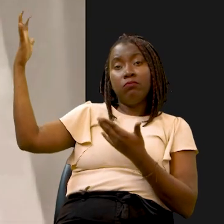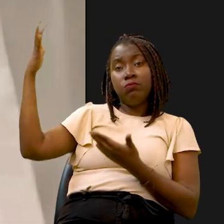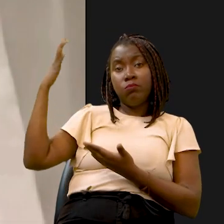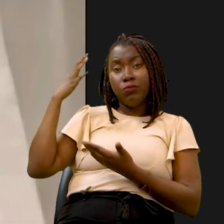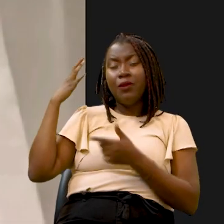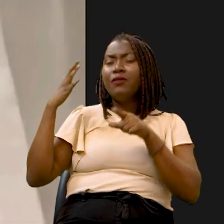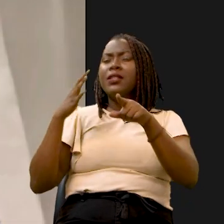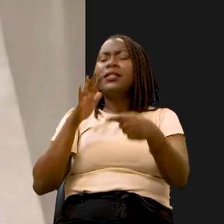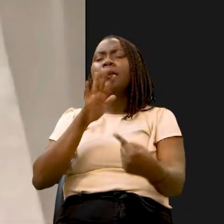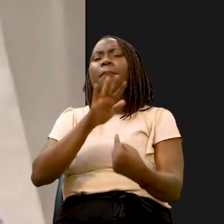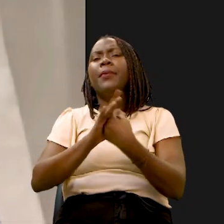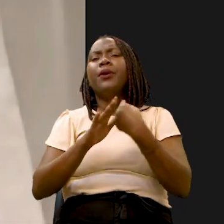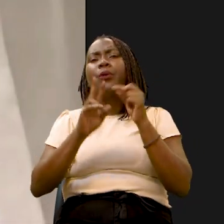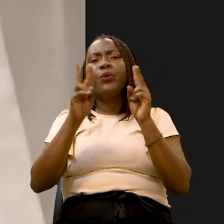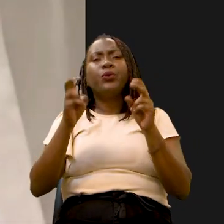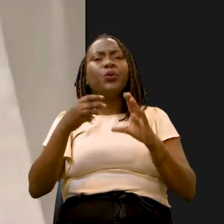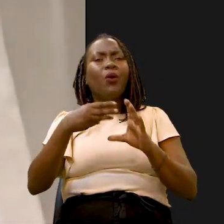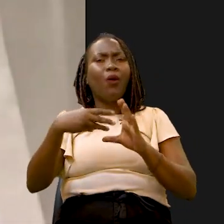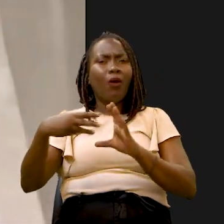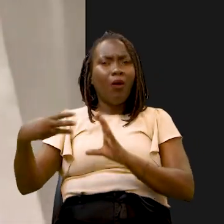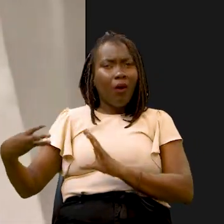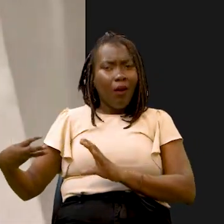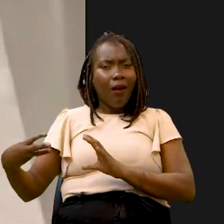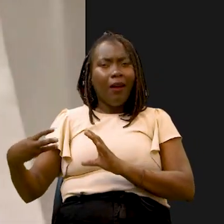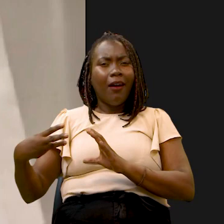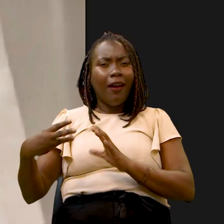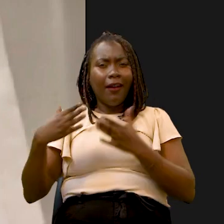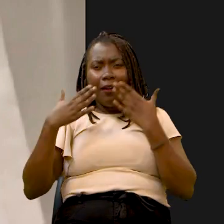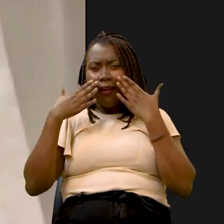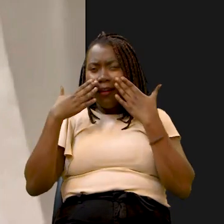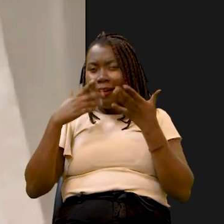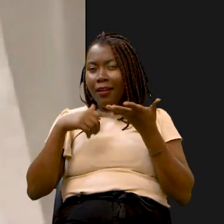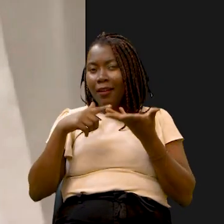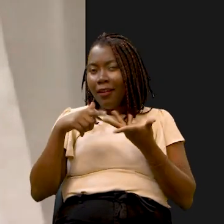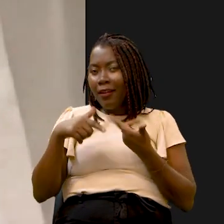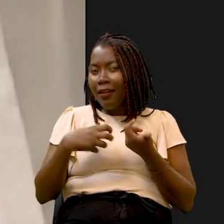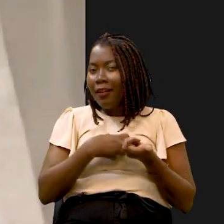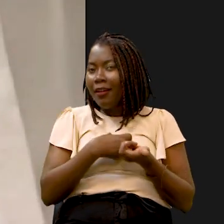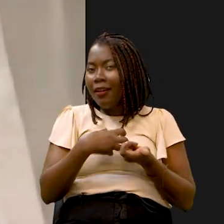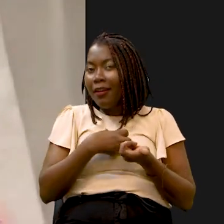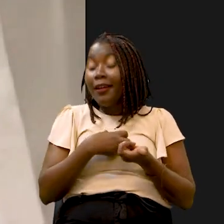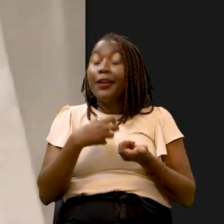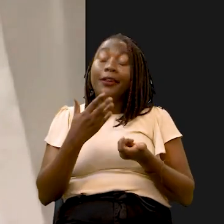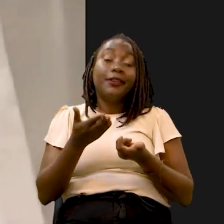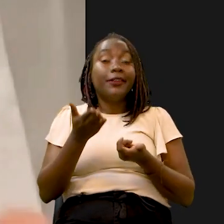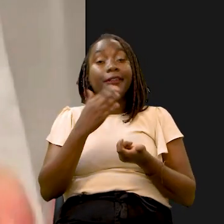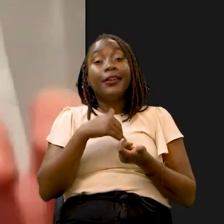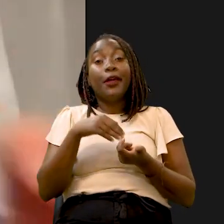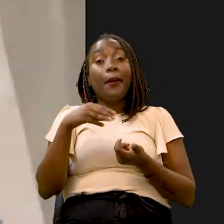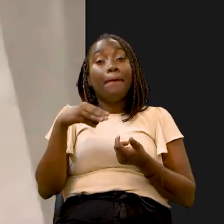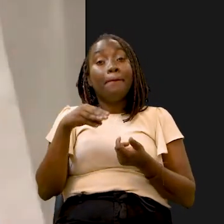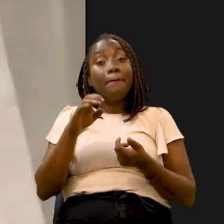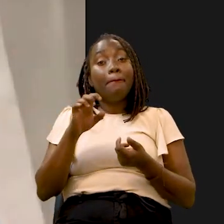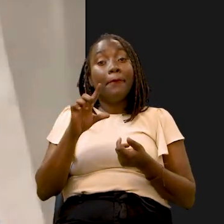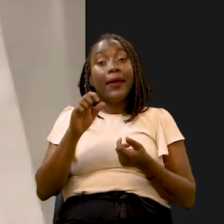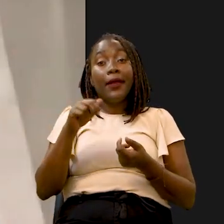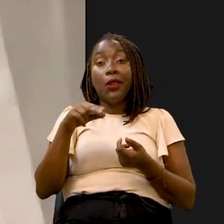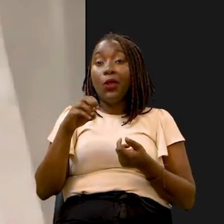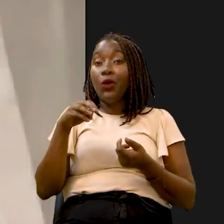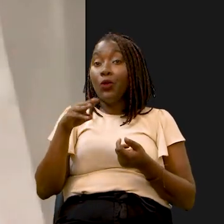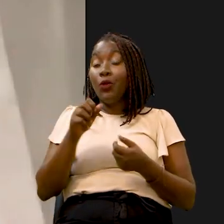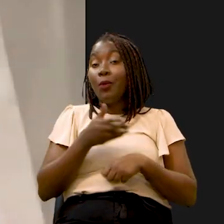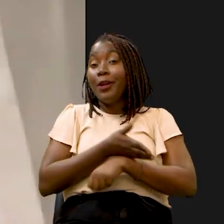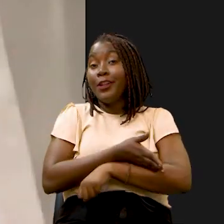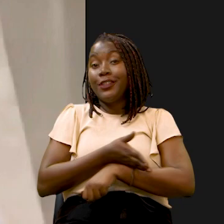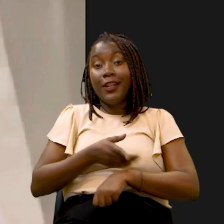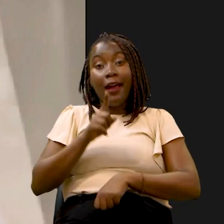exposição solar. Você perguntou sobre características, né, os sinais e sintomas. Então vamos lá. No caso do